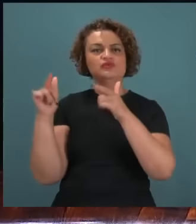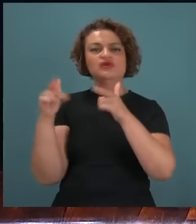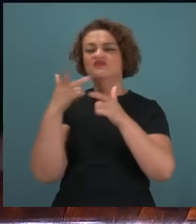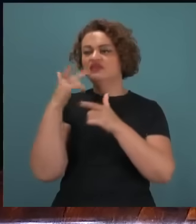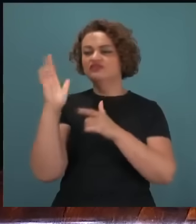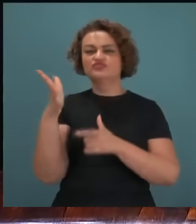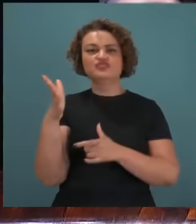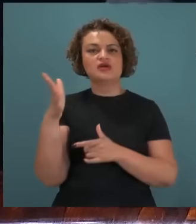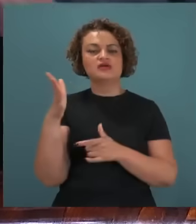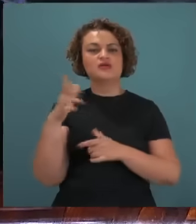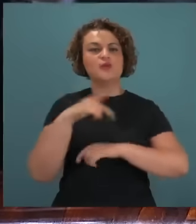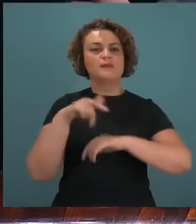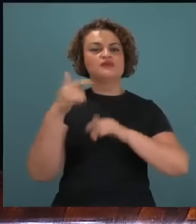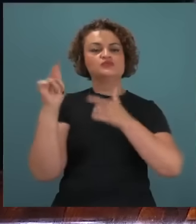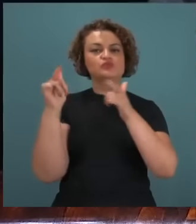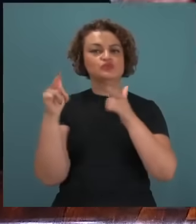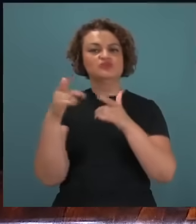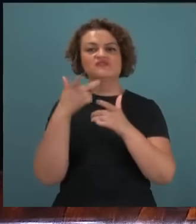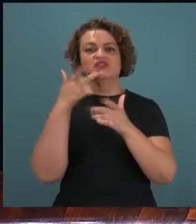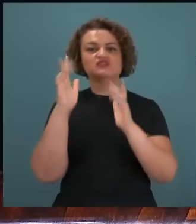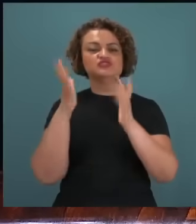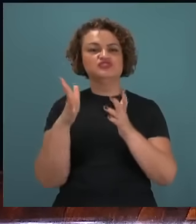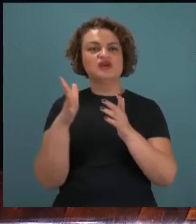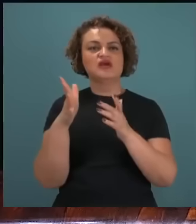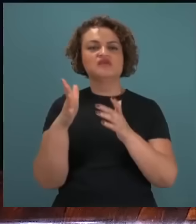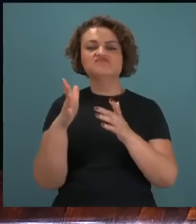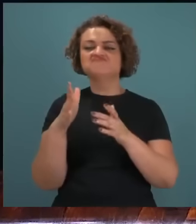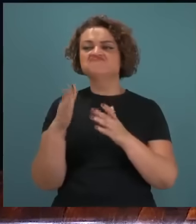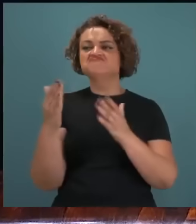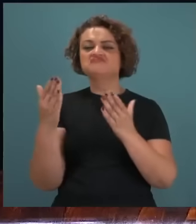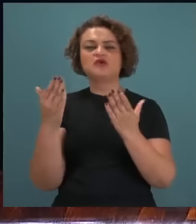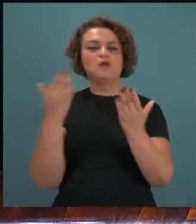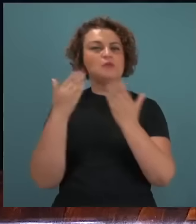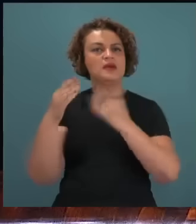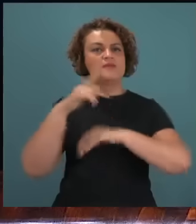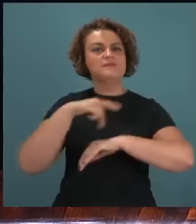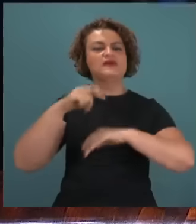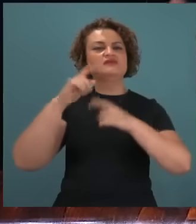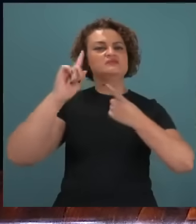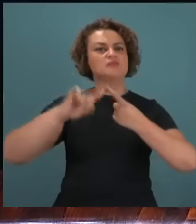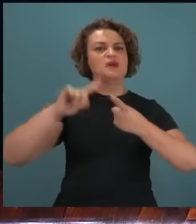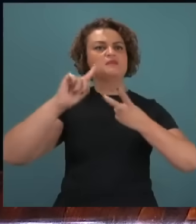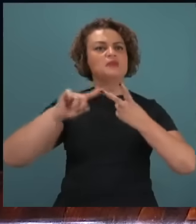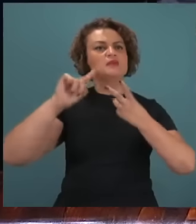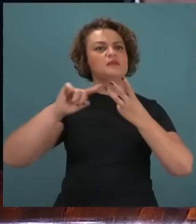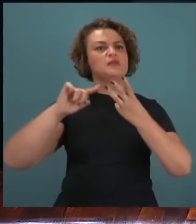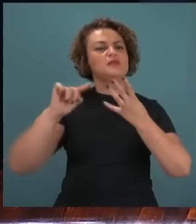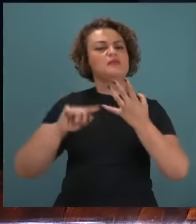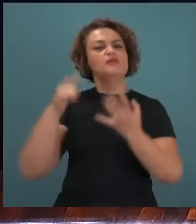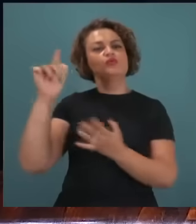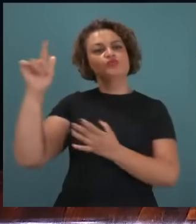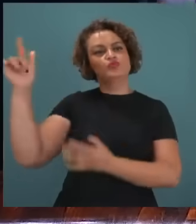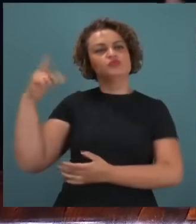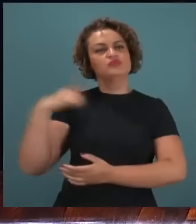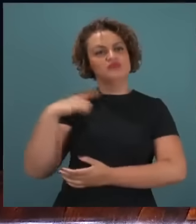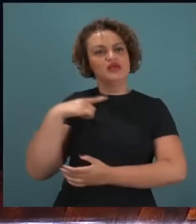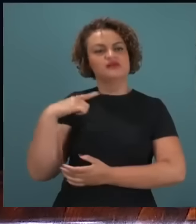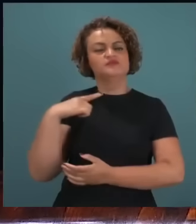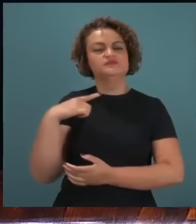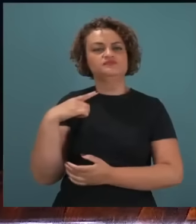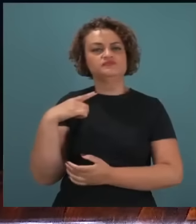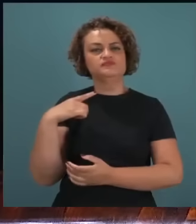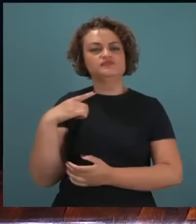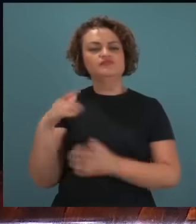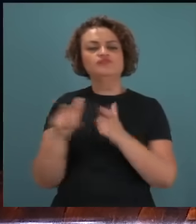falei, e disse os países, que vai desde França, Irlanda, Espanha, enfim, a maioria